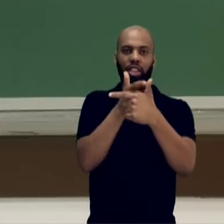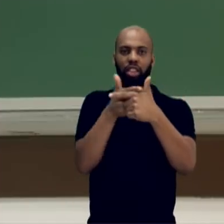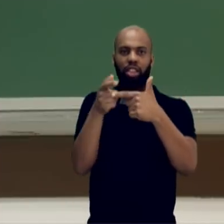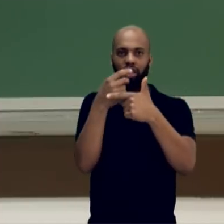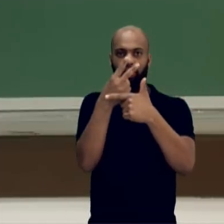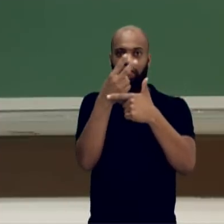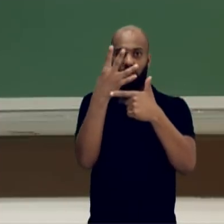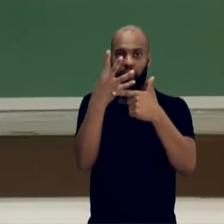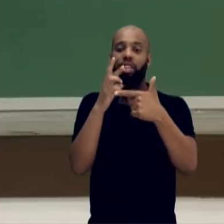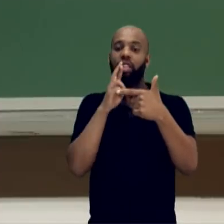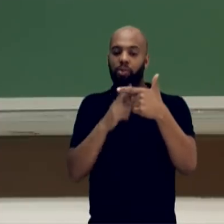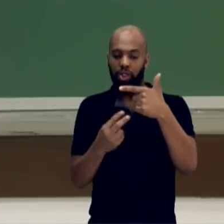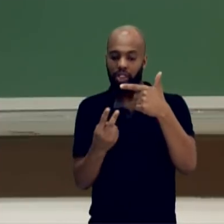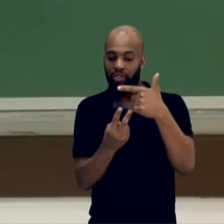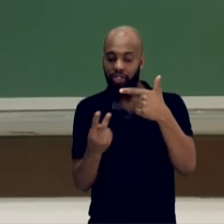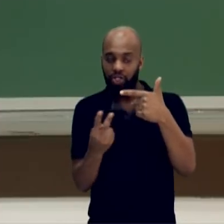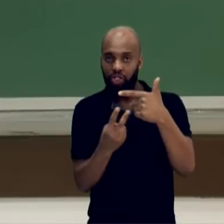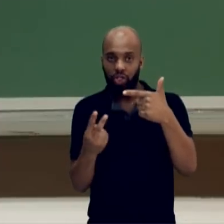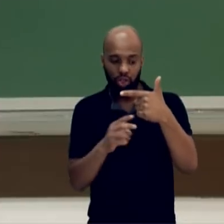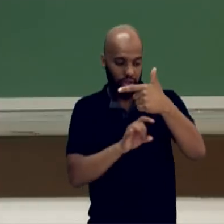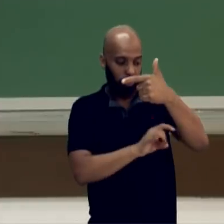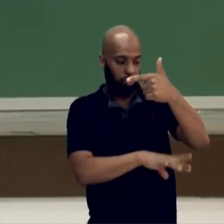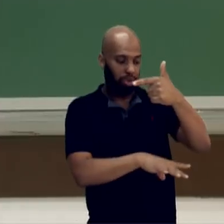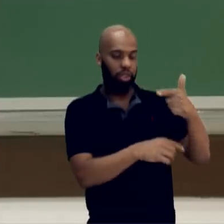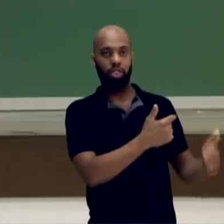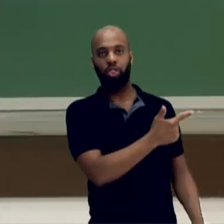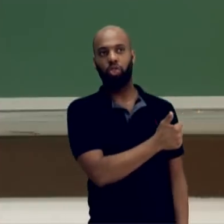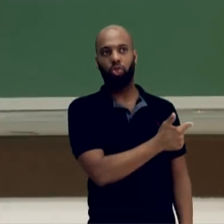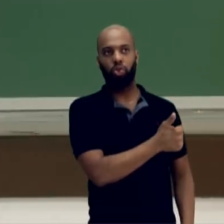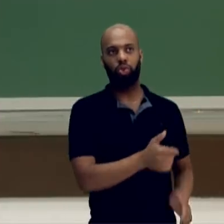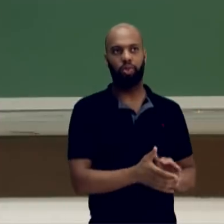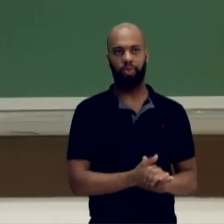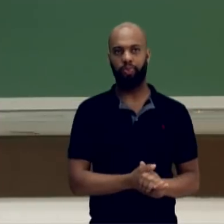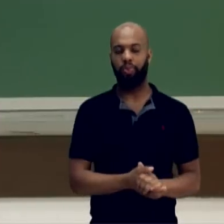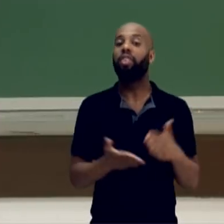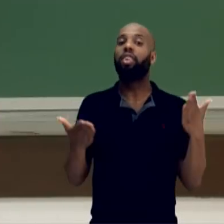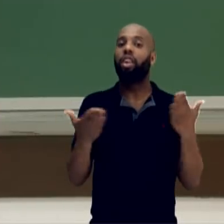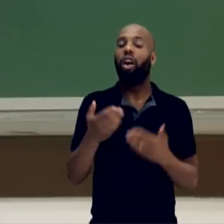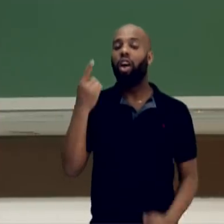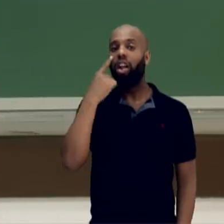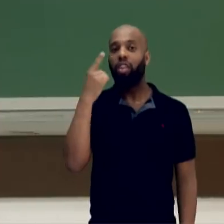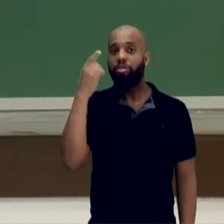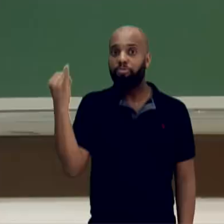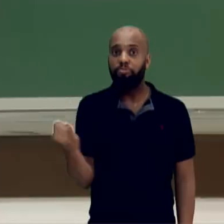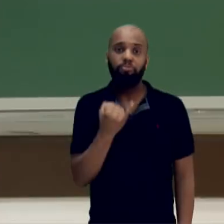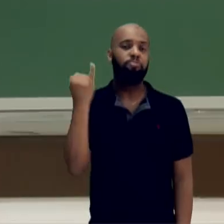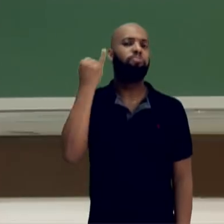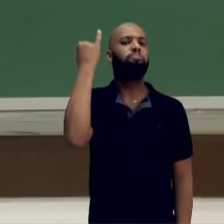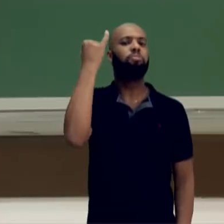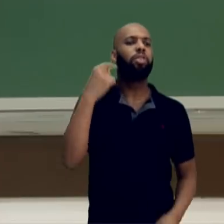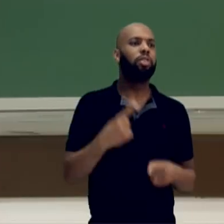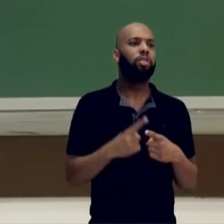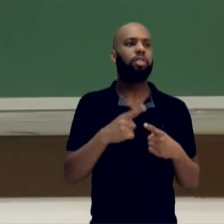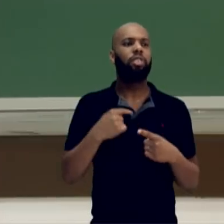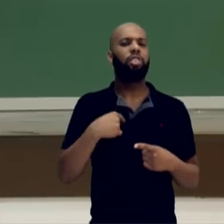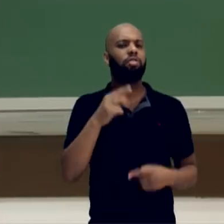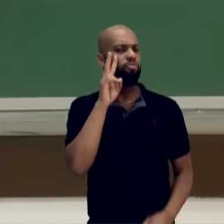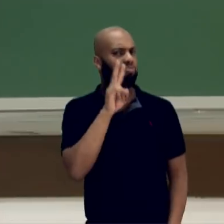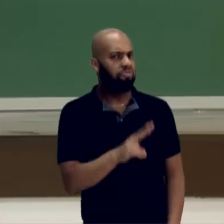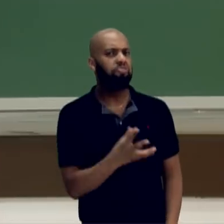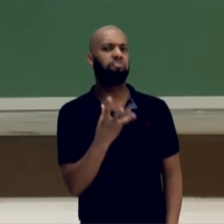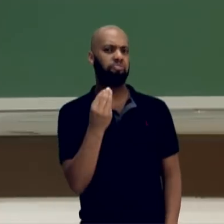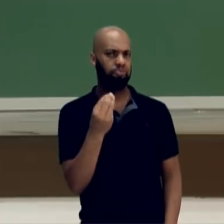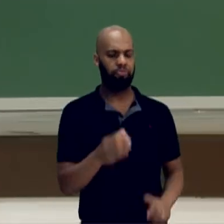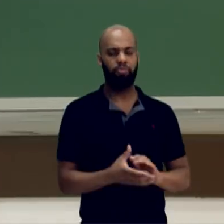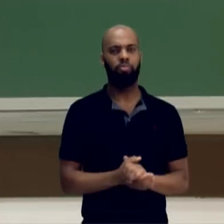deu 22 e resto 12. Agora eu vou falar uma coisa a vocês, importante, que eu tenho avaliado e visto,